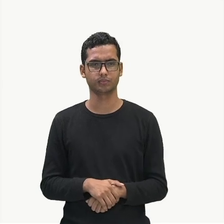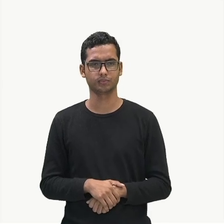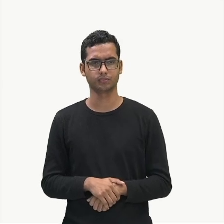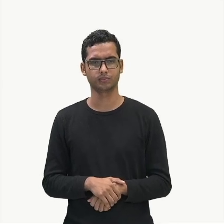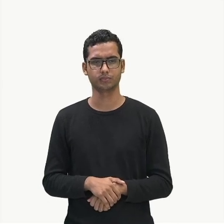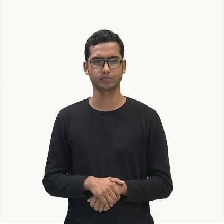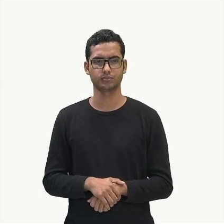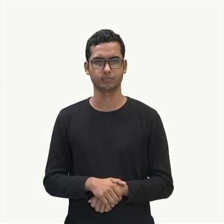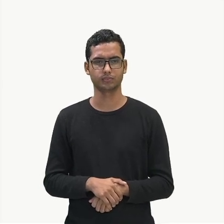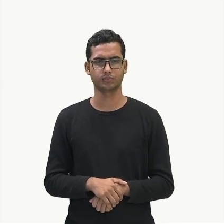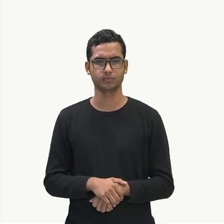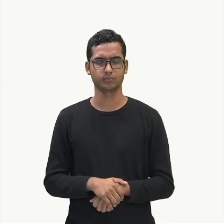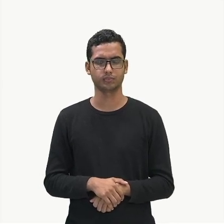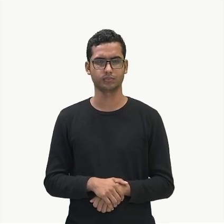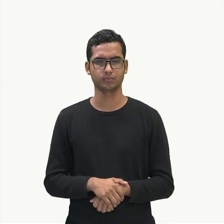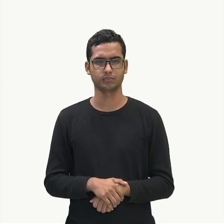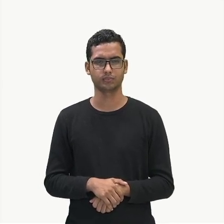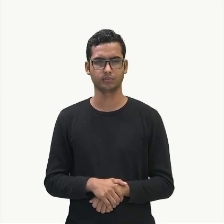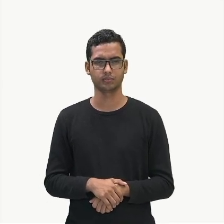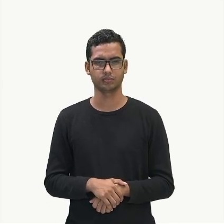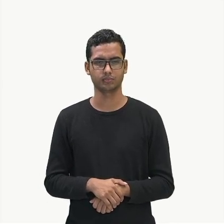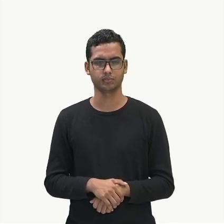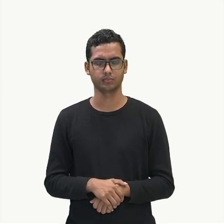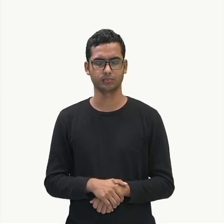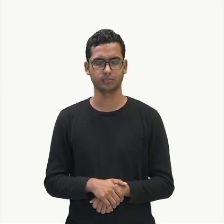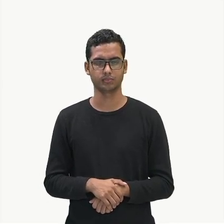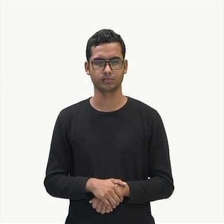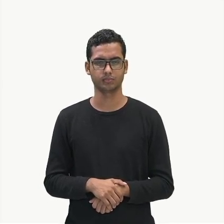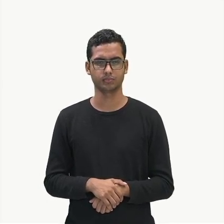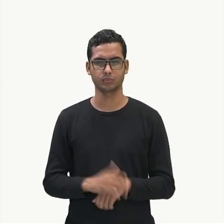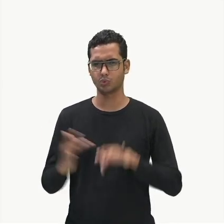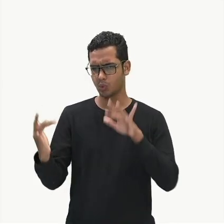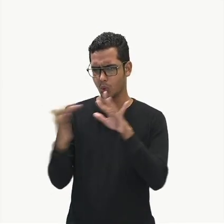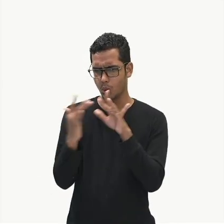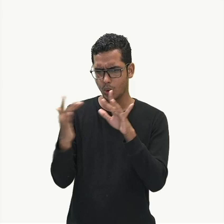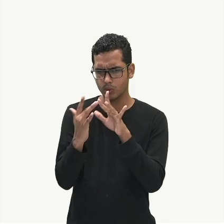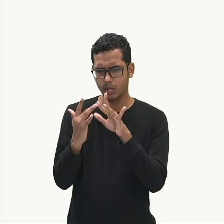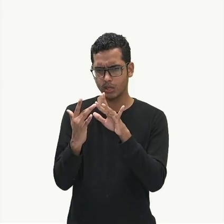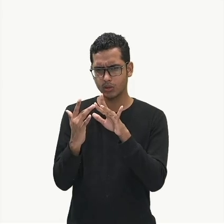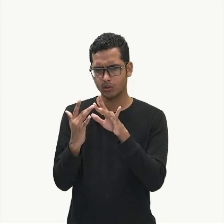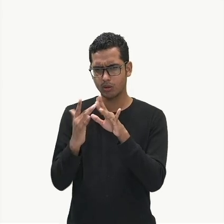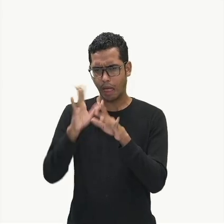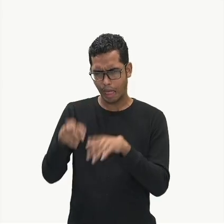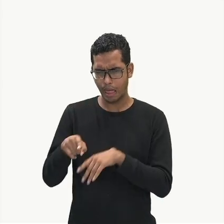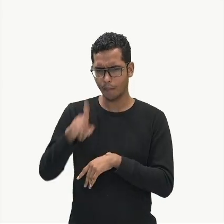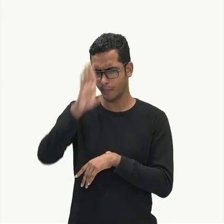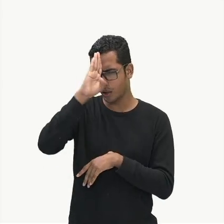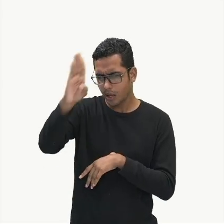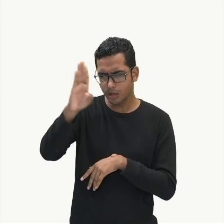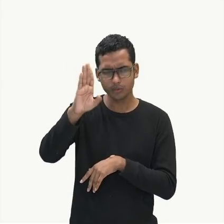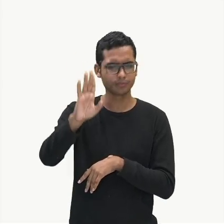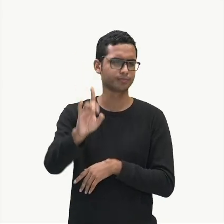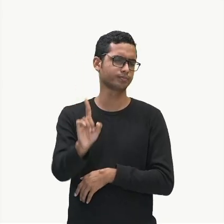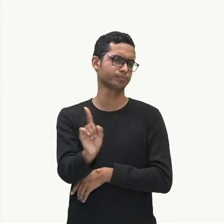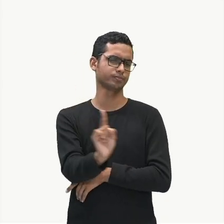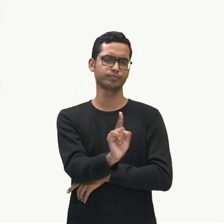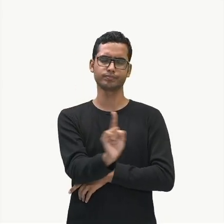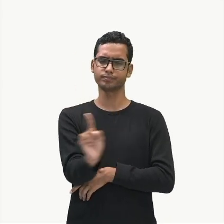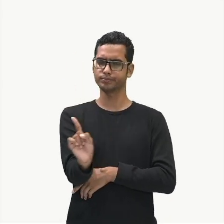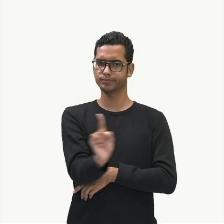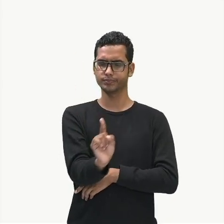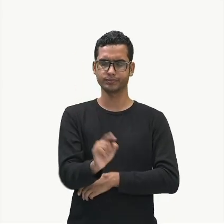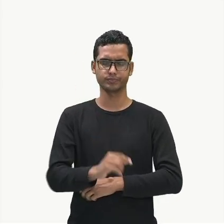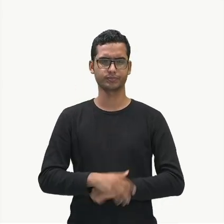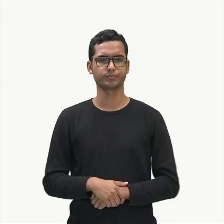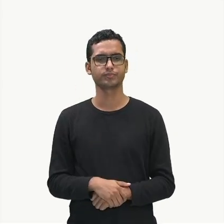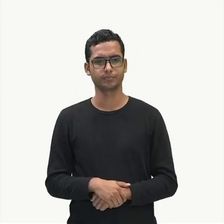Mas isso não é tudo, hein? Ter contato não é tudo. Deve haver